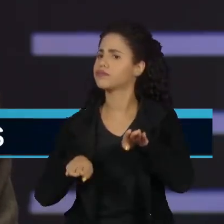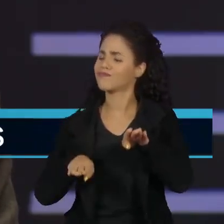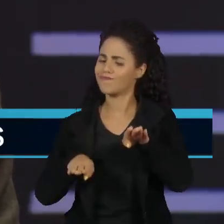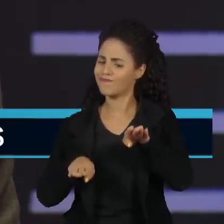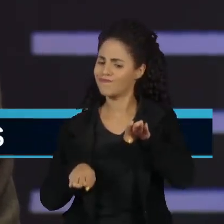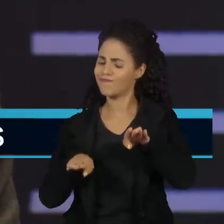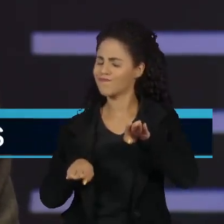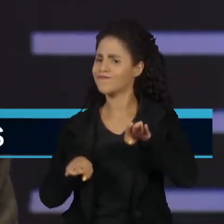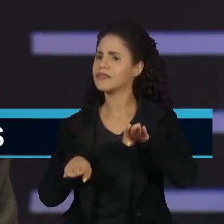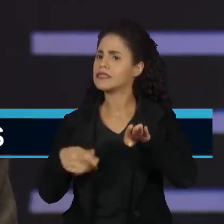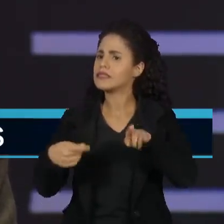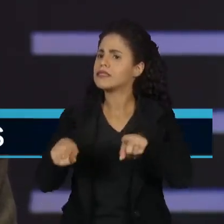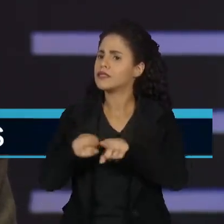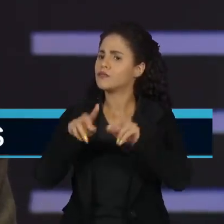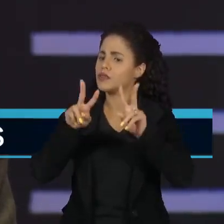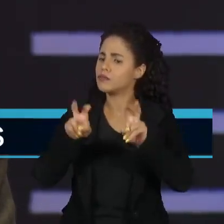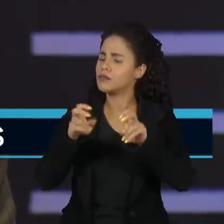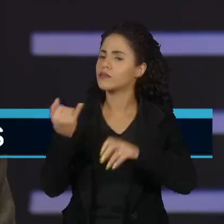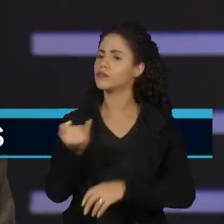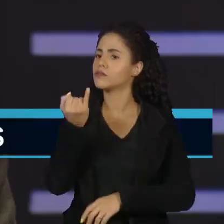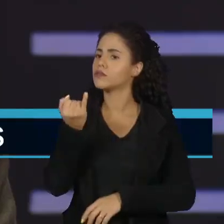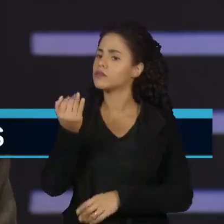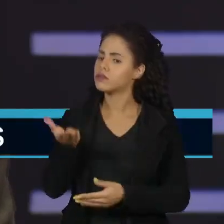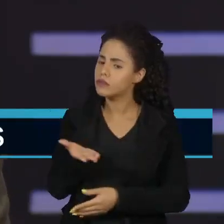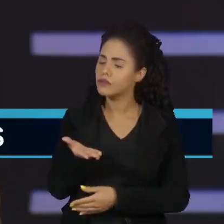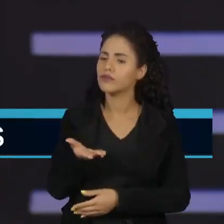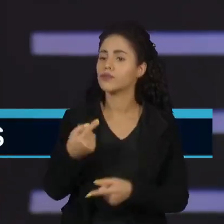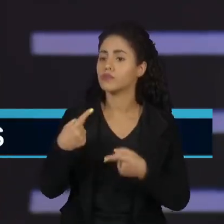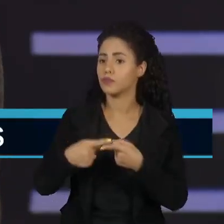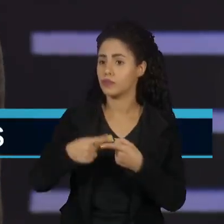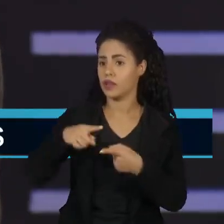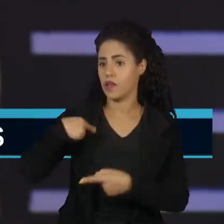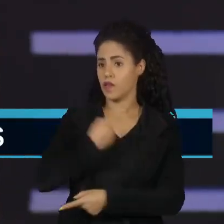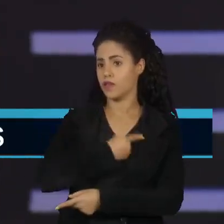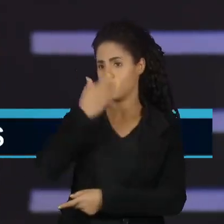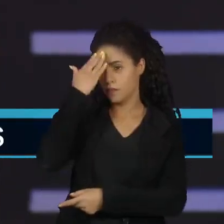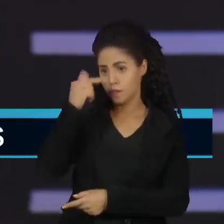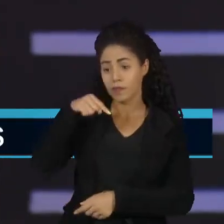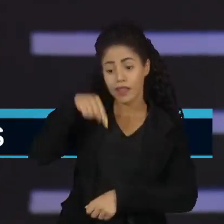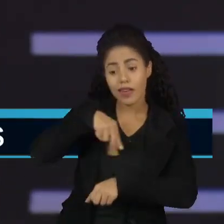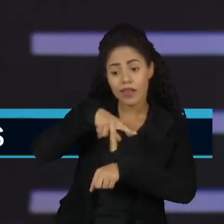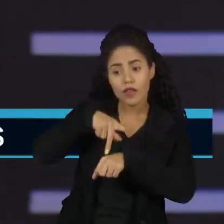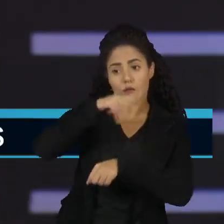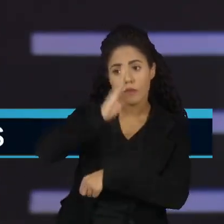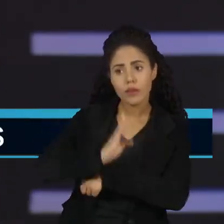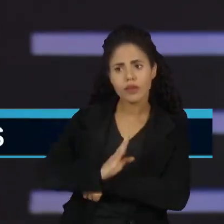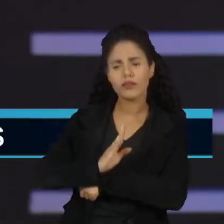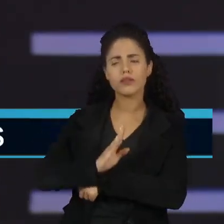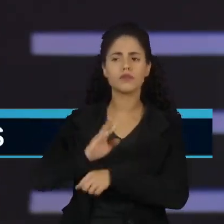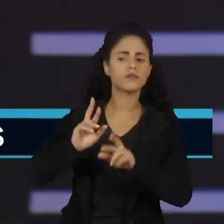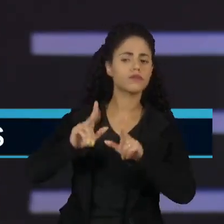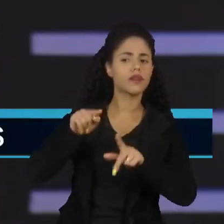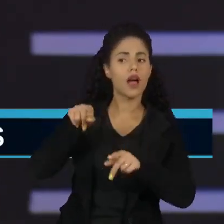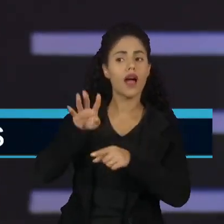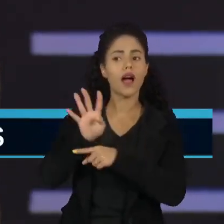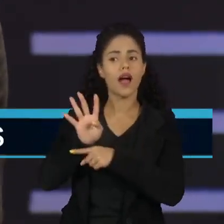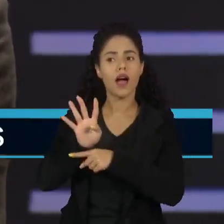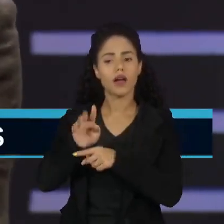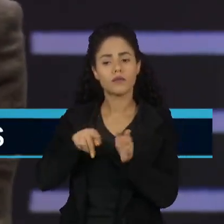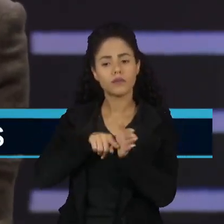tema que é relevante também. E no caso do Brasil tem uma questão muito peculiar e que essa pesquisa trouxe